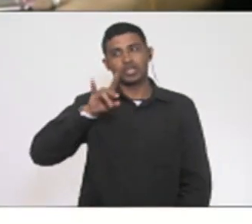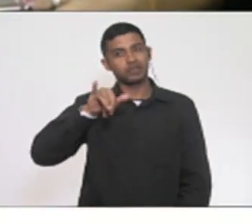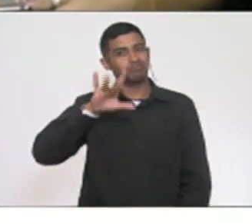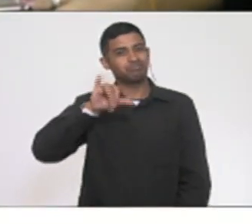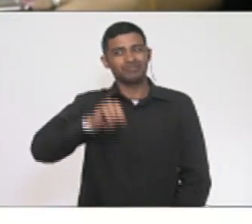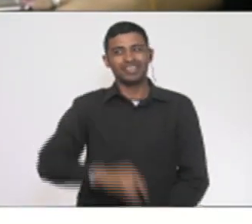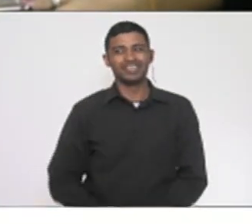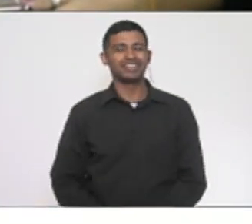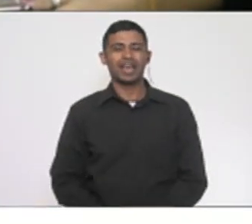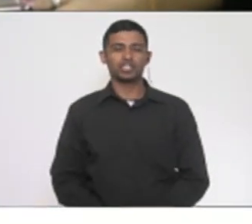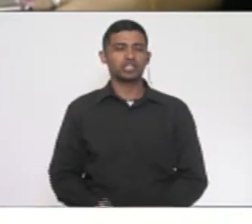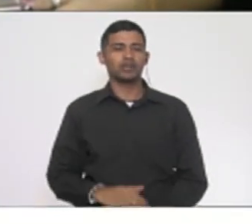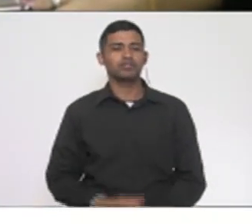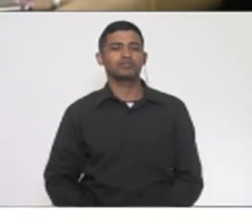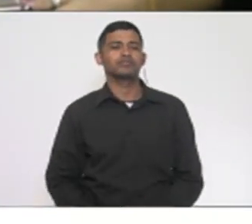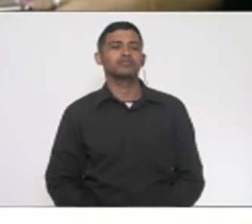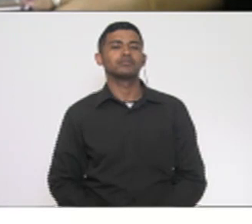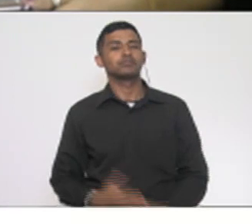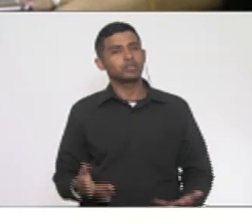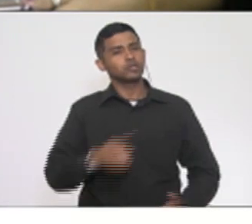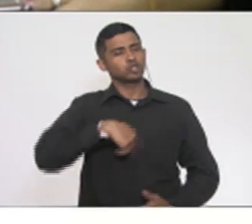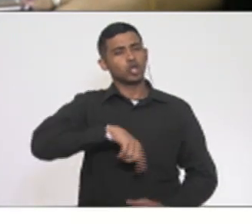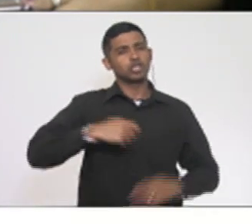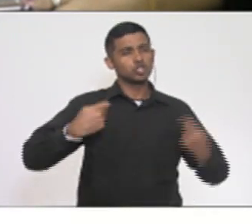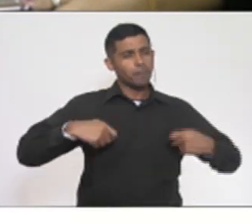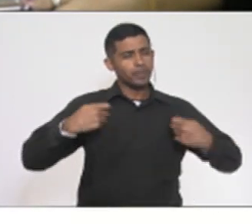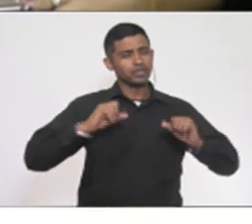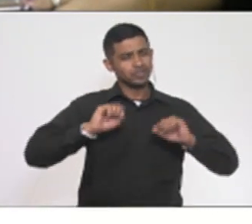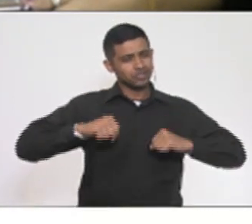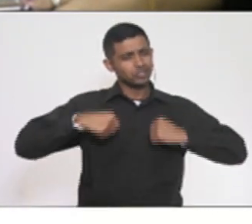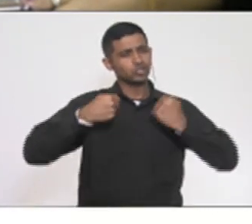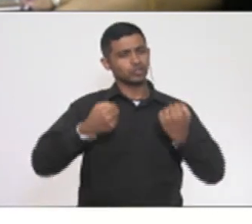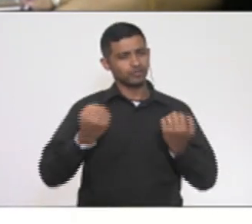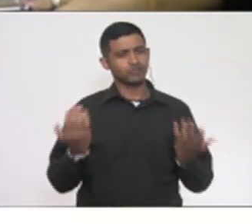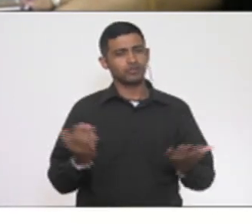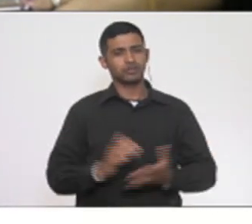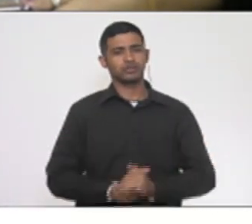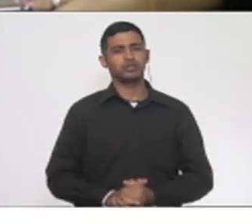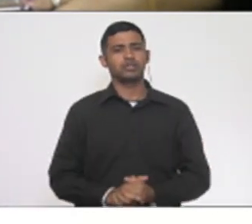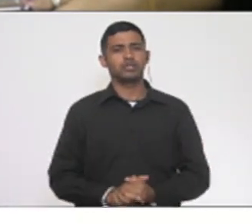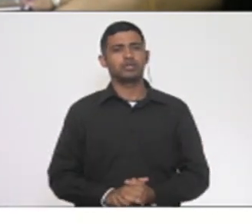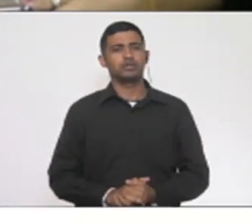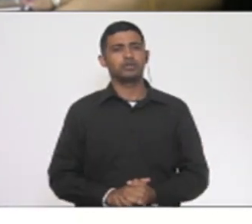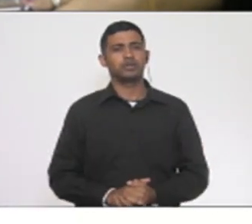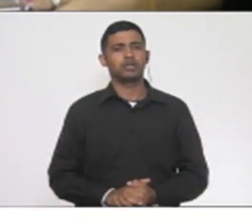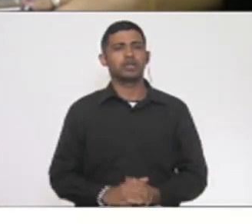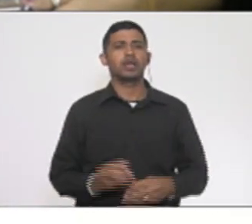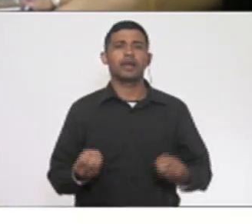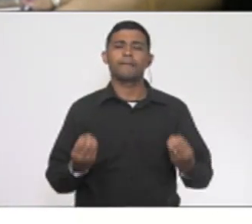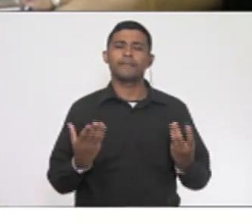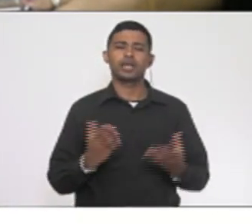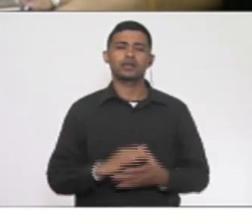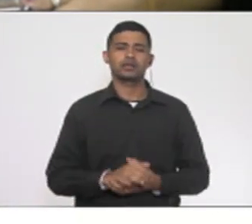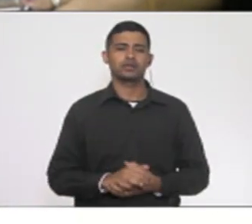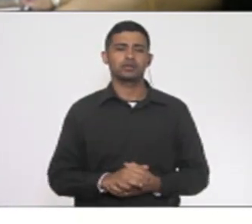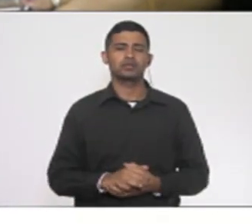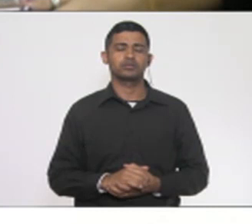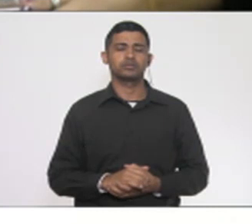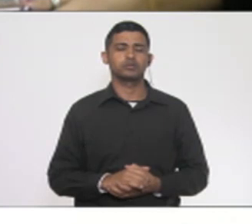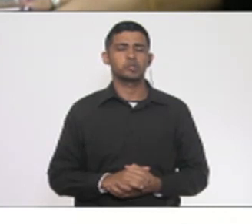não gera desenvolvimento. Então, a gente tem que fazer o possível para que esse gás chegue realmente ao consumidor, para que